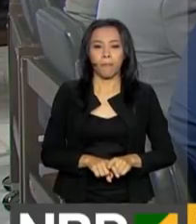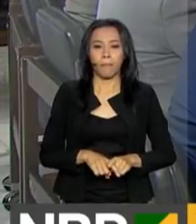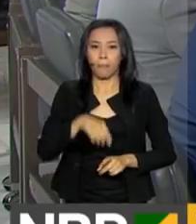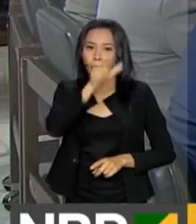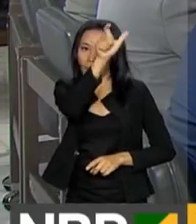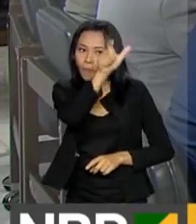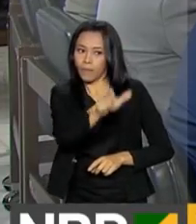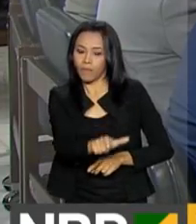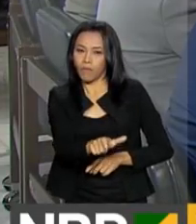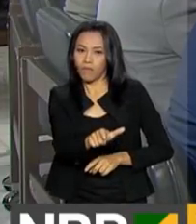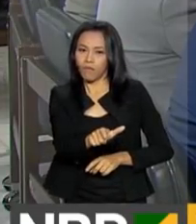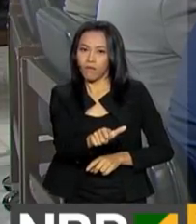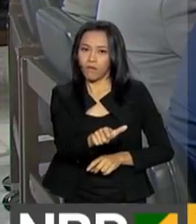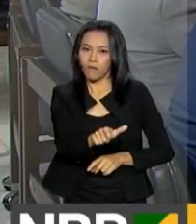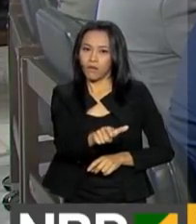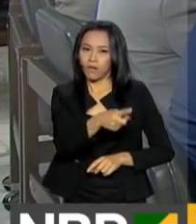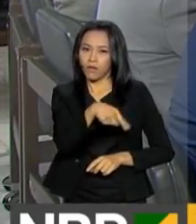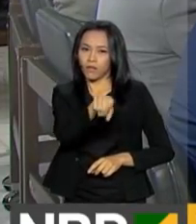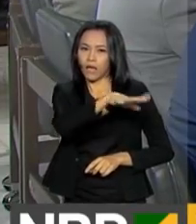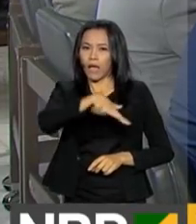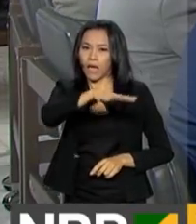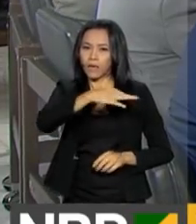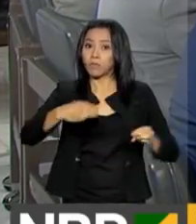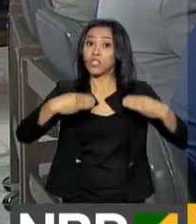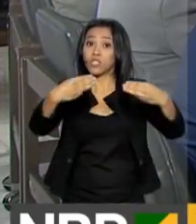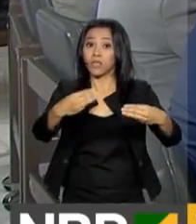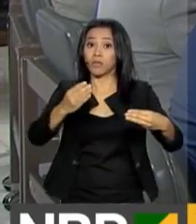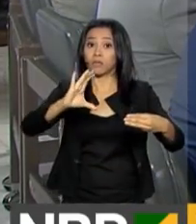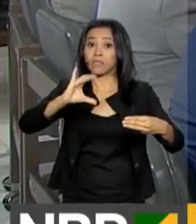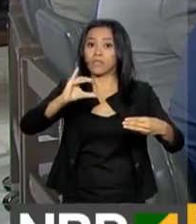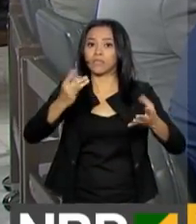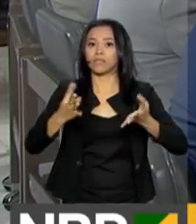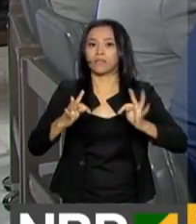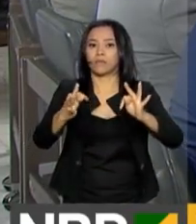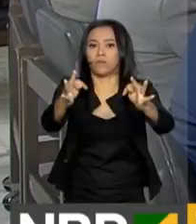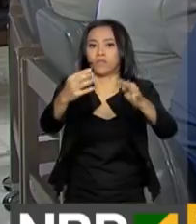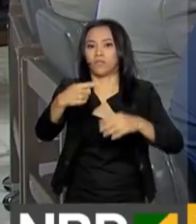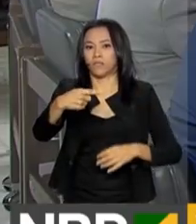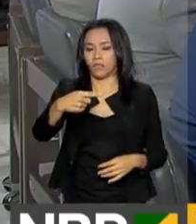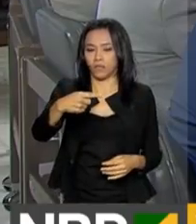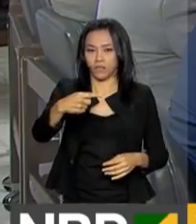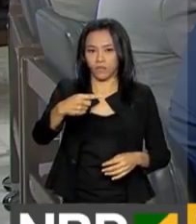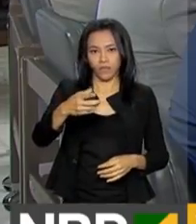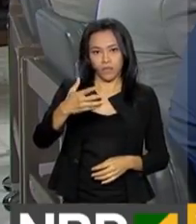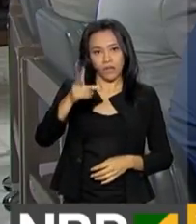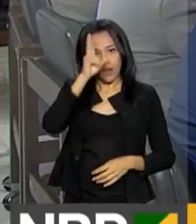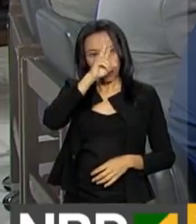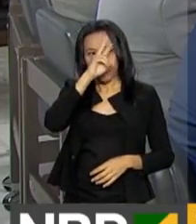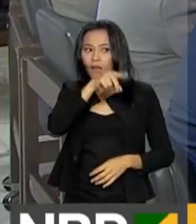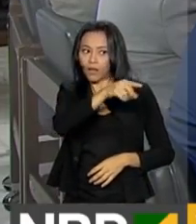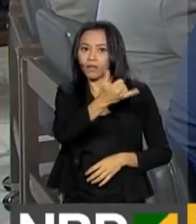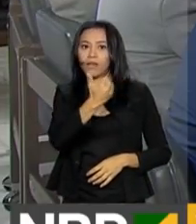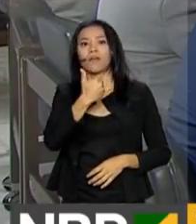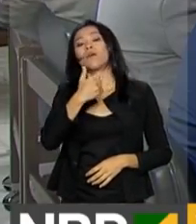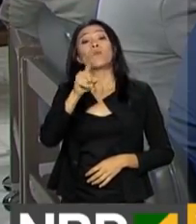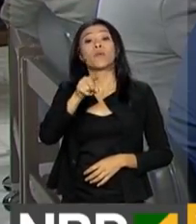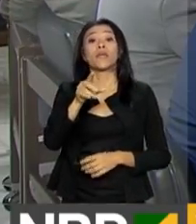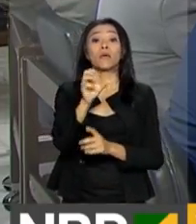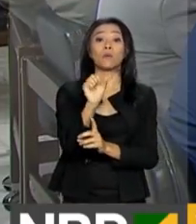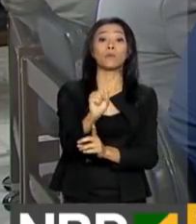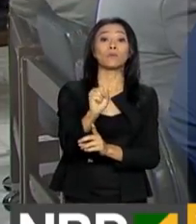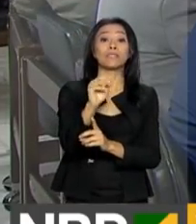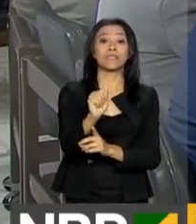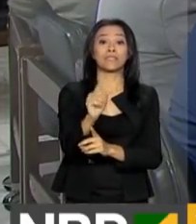né da ciência e tecnologia nós devemos recordar o necas adeus a ted para fornecer banda